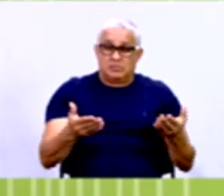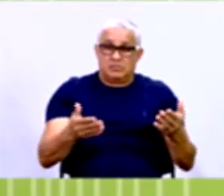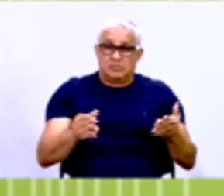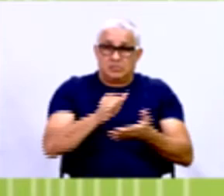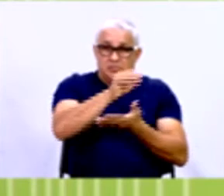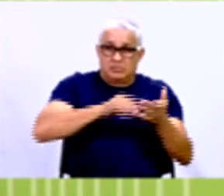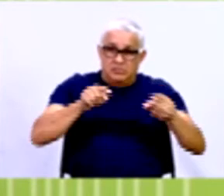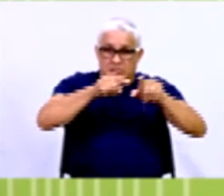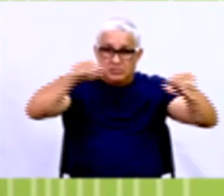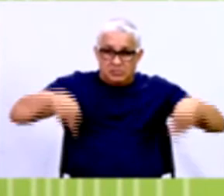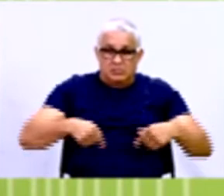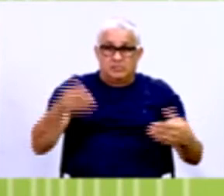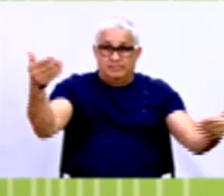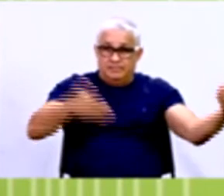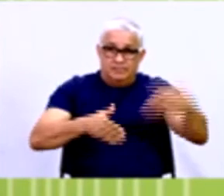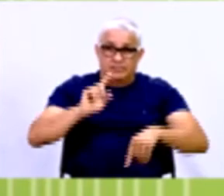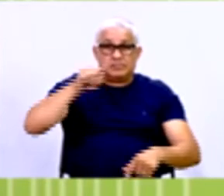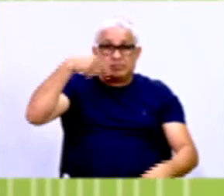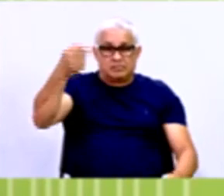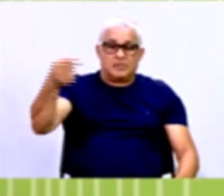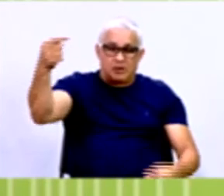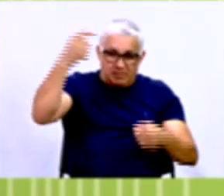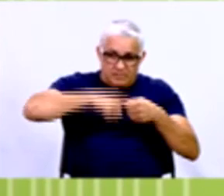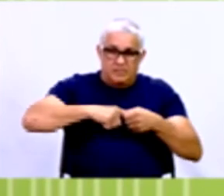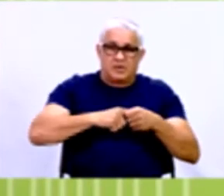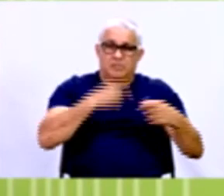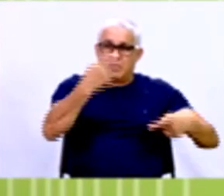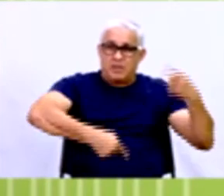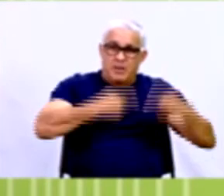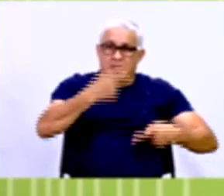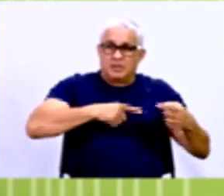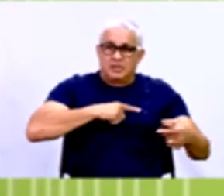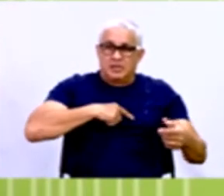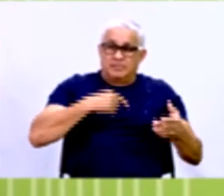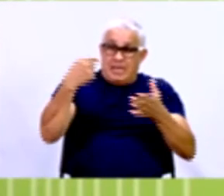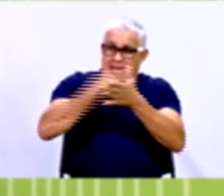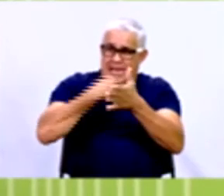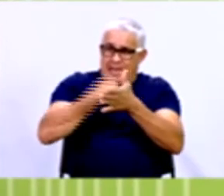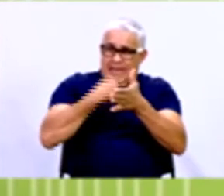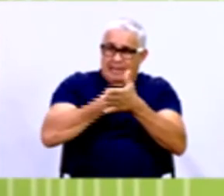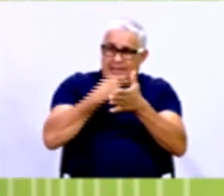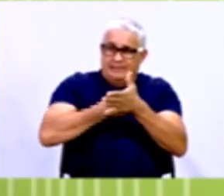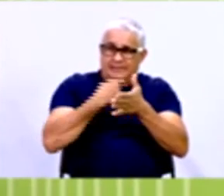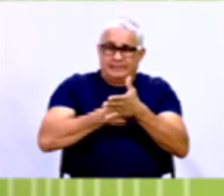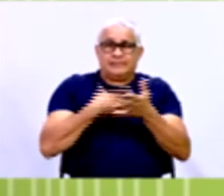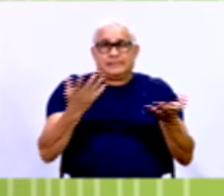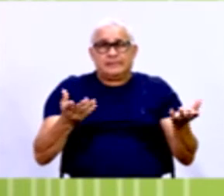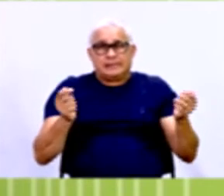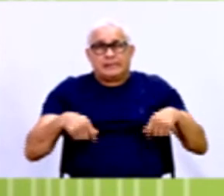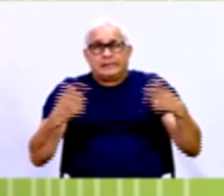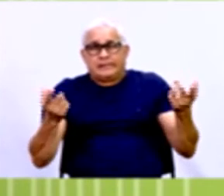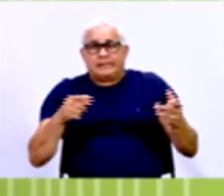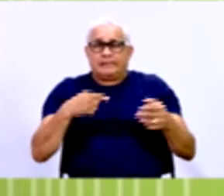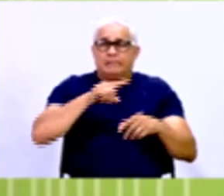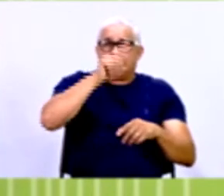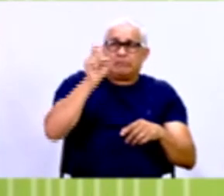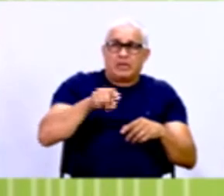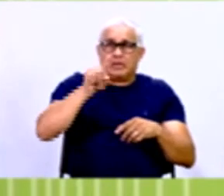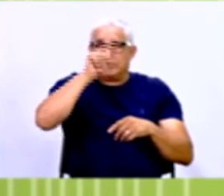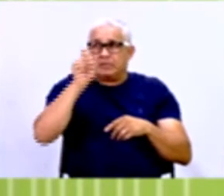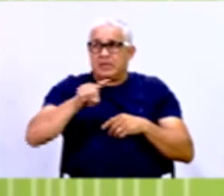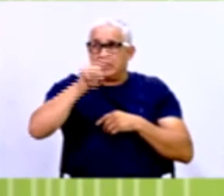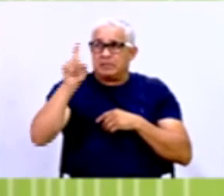sala. Participem aí, daqui a pouquinho a gente vai estar discutindo. Claro, vão vir uma série de questionamentos. Professora, mas isso, será que é isso? Professor, será que é isso?